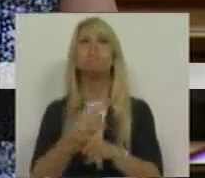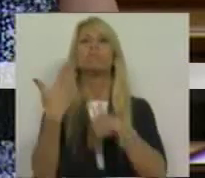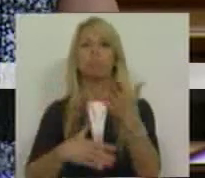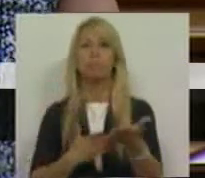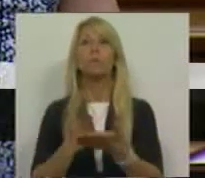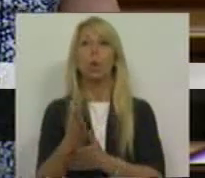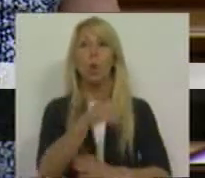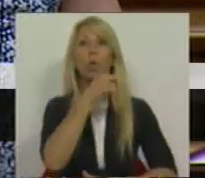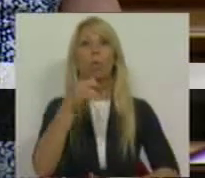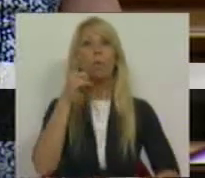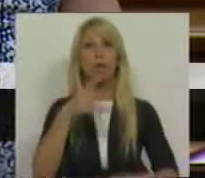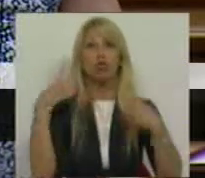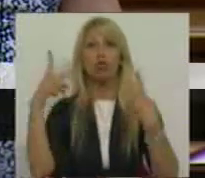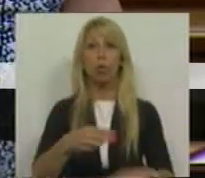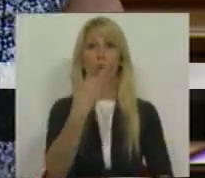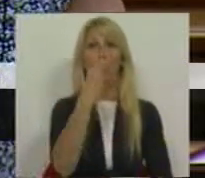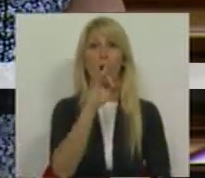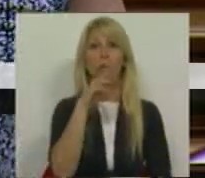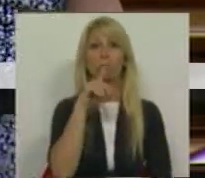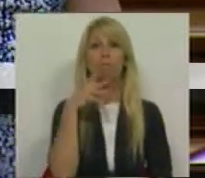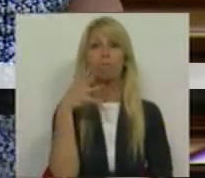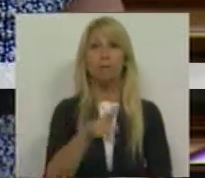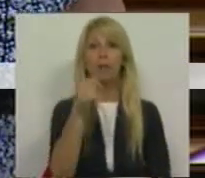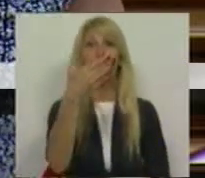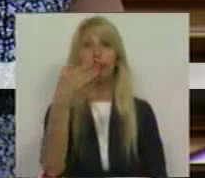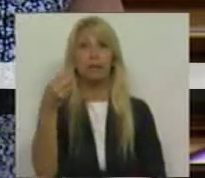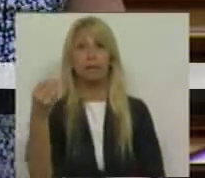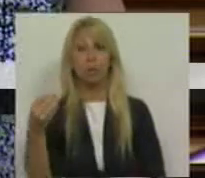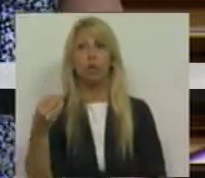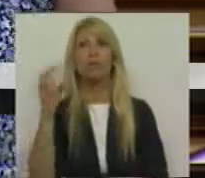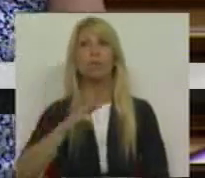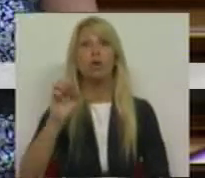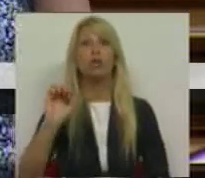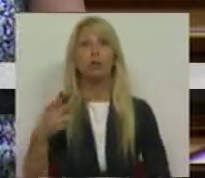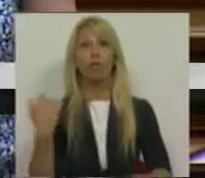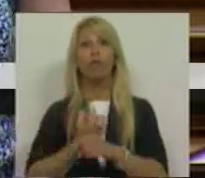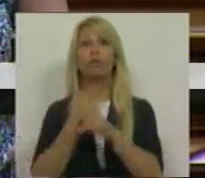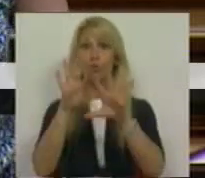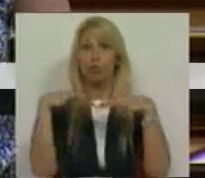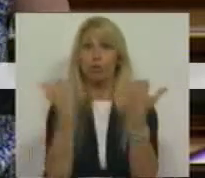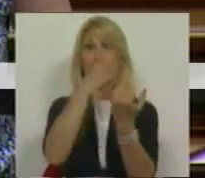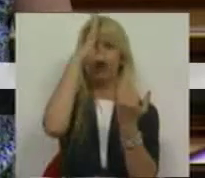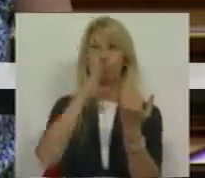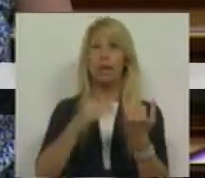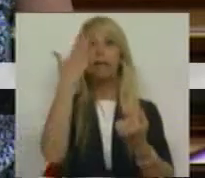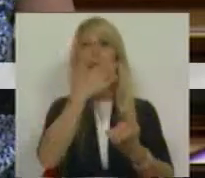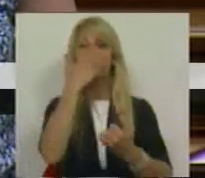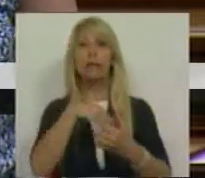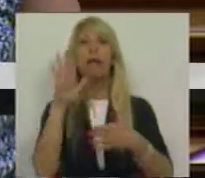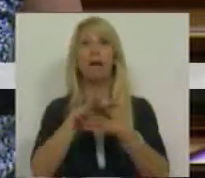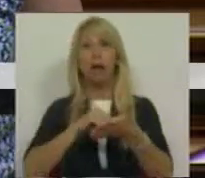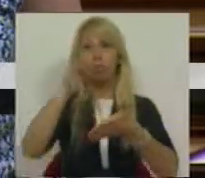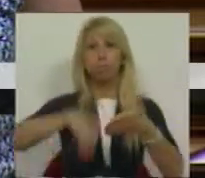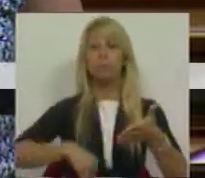de 4.700 milhões de euros nas funções sociais do Estado, se a carta assinada pelo